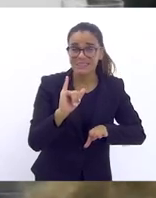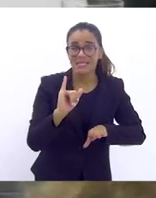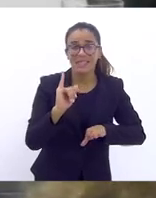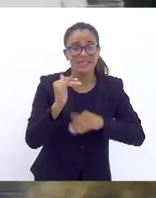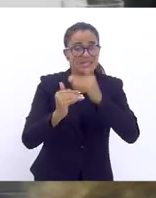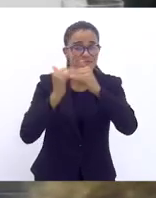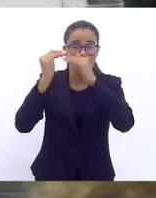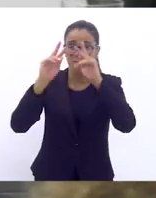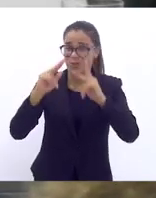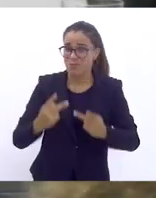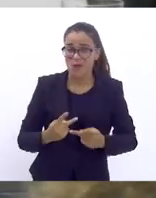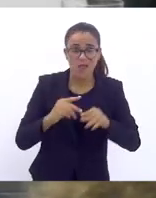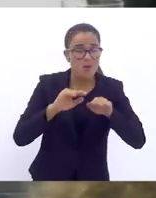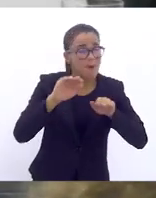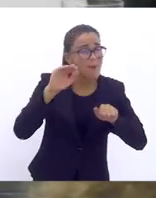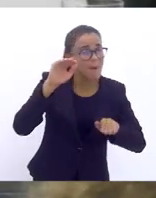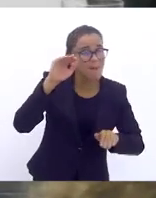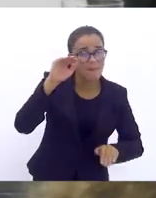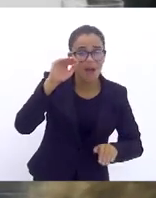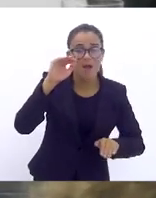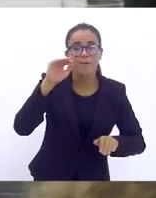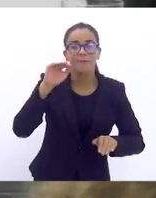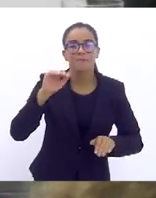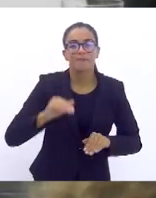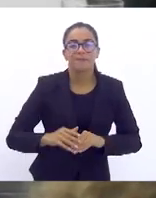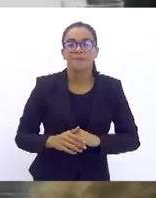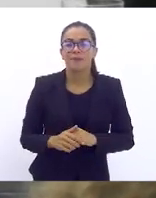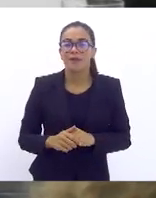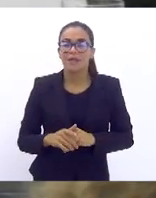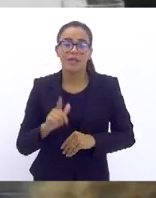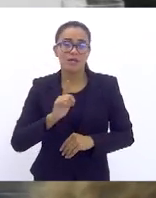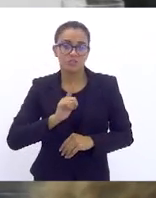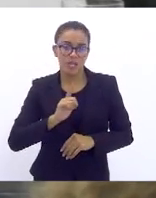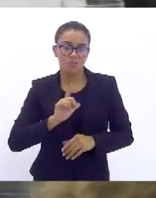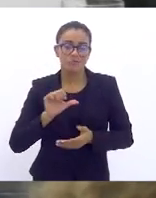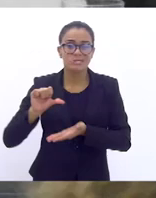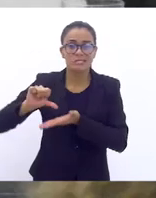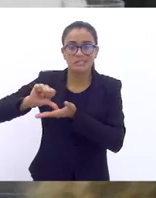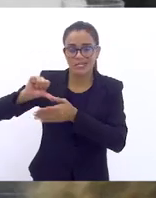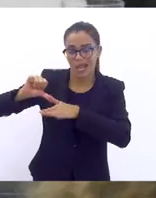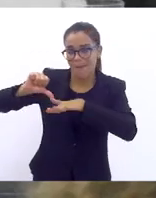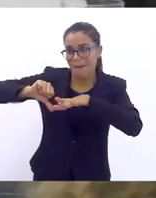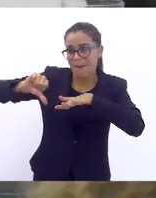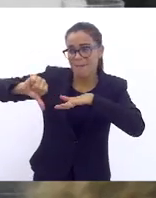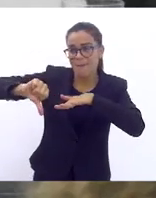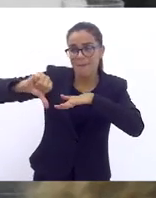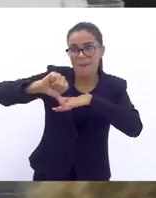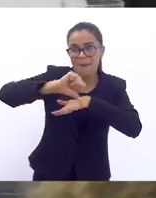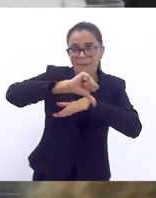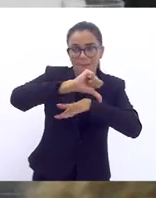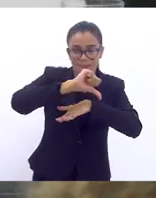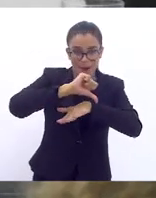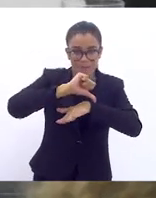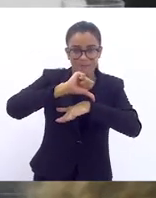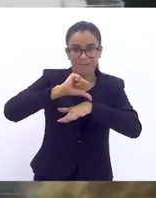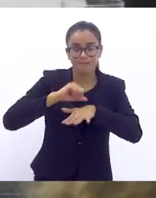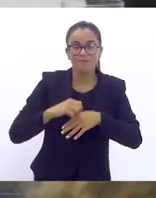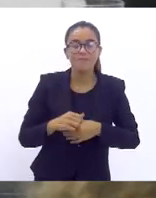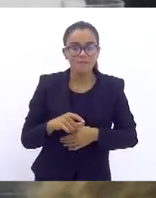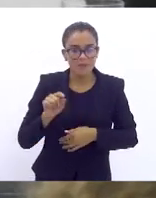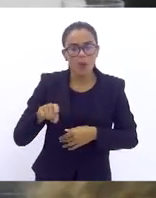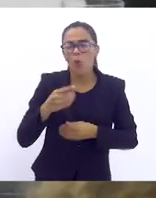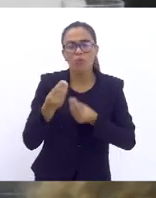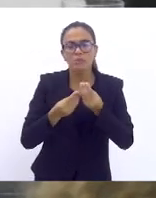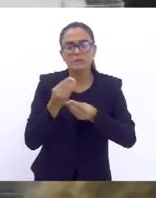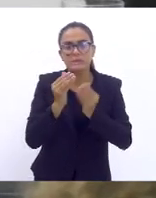ideia é de que a gente tem um dízima mesmo urbano de novas centralidades né que é como a gente faz esse